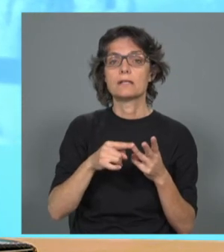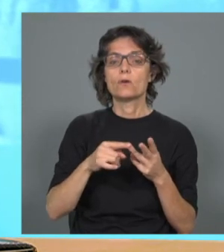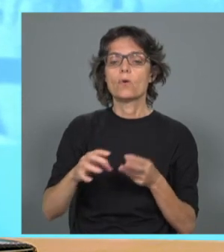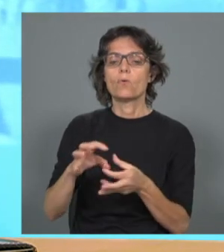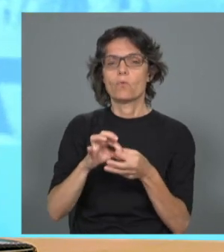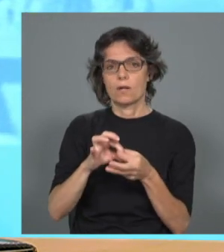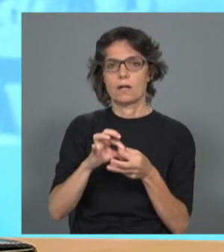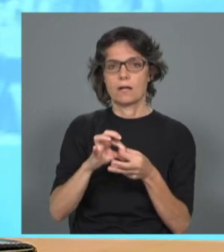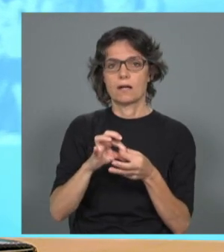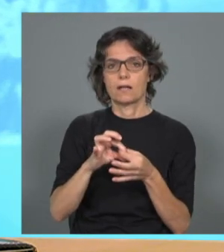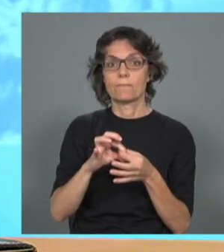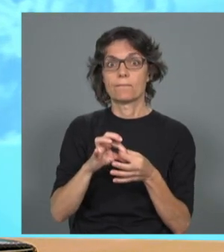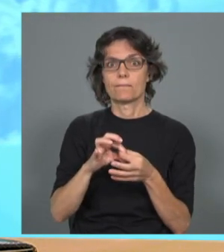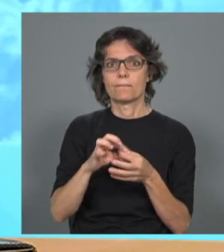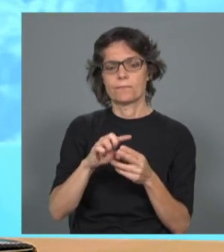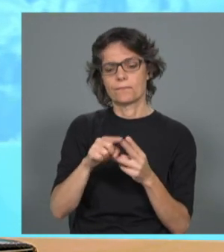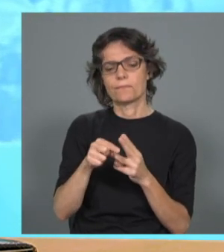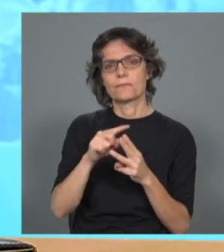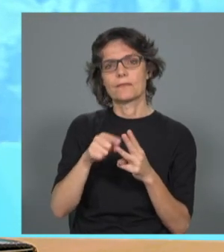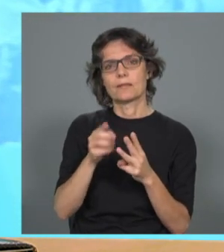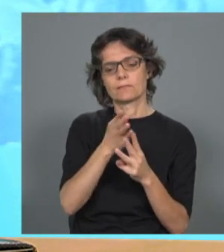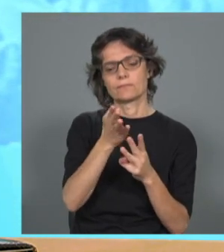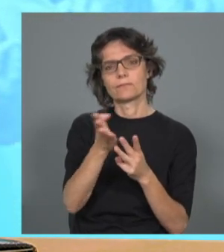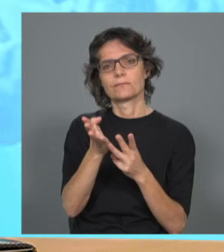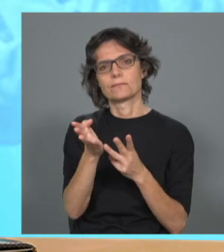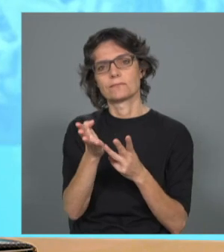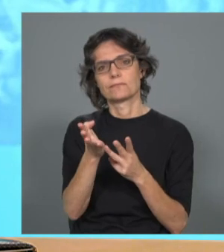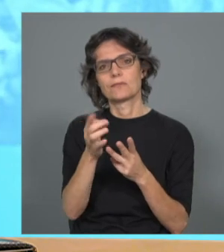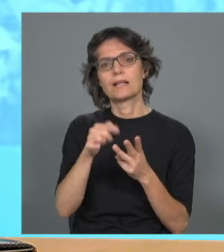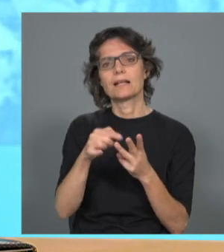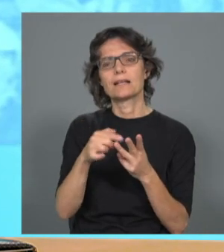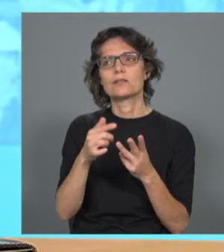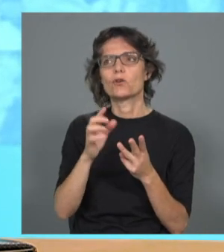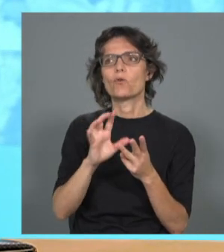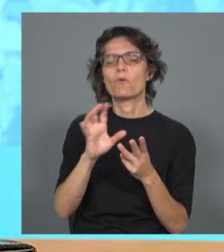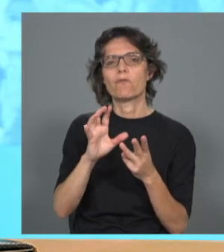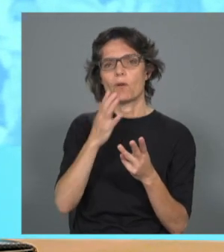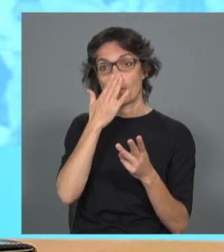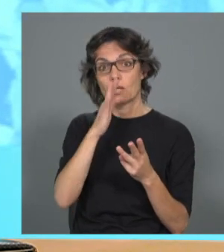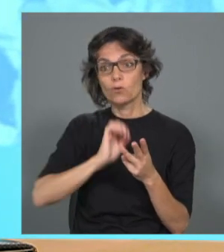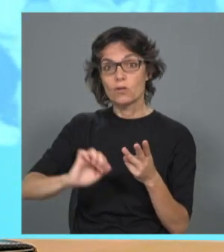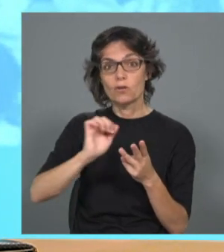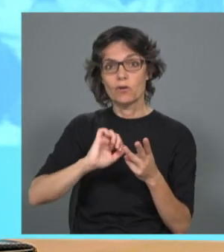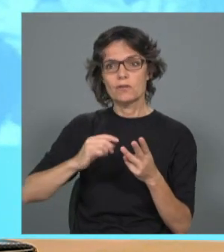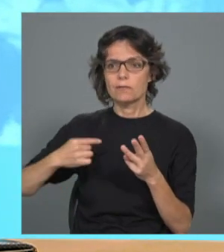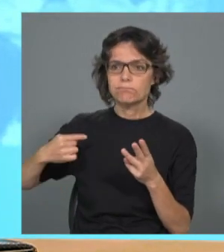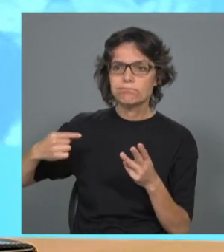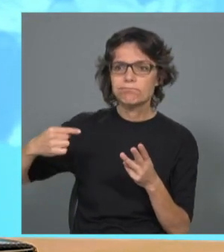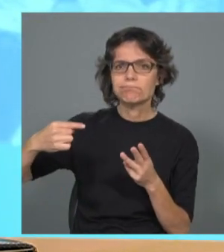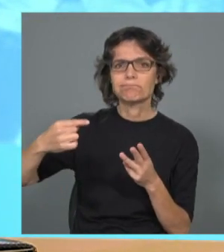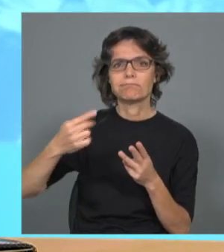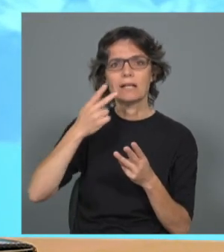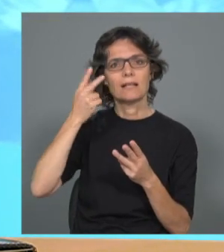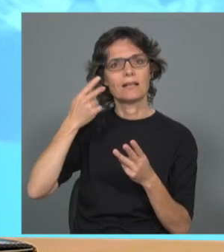unitiva. A via unitiva é a via, sobretudo, é esta dimensão de ser e de viver que nos é garantida essencialmente,